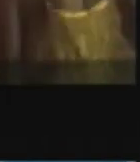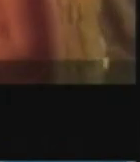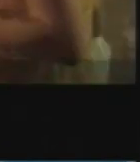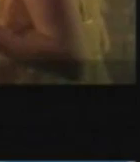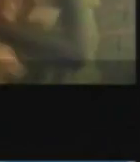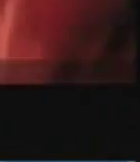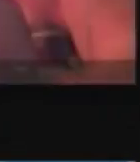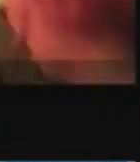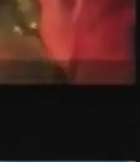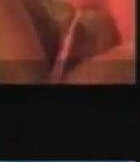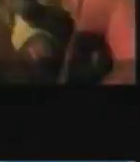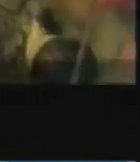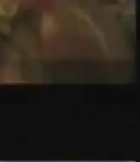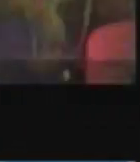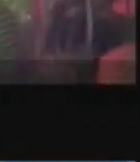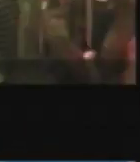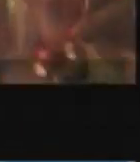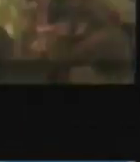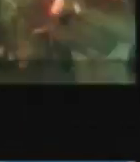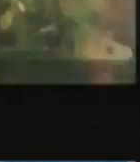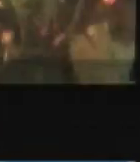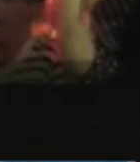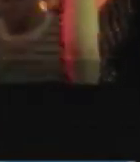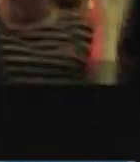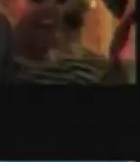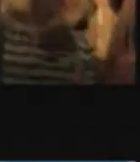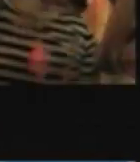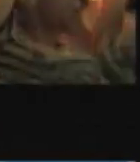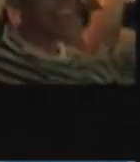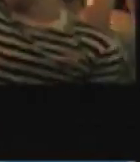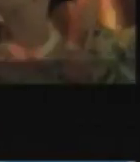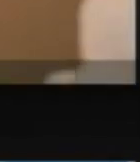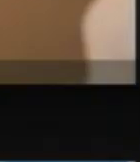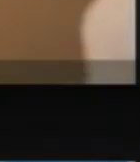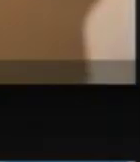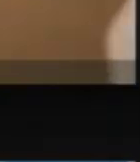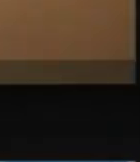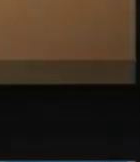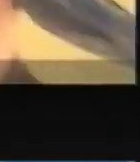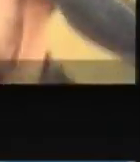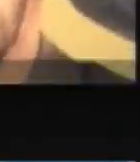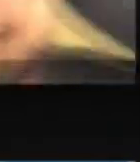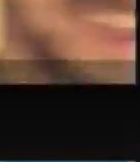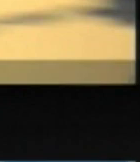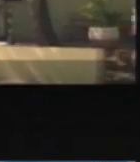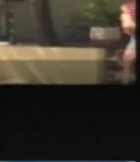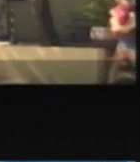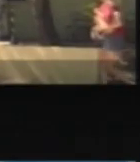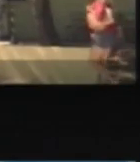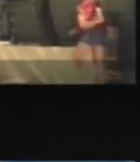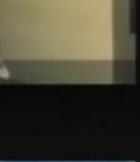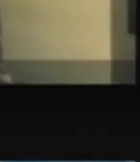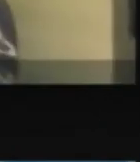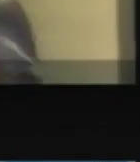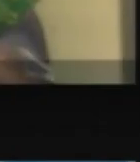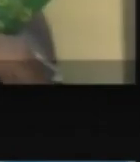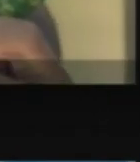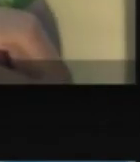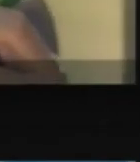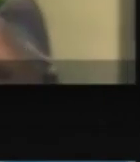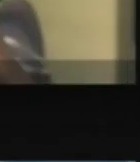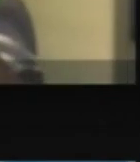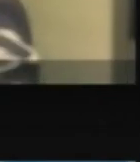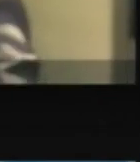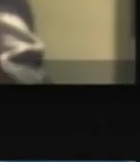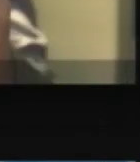quis festejar noite e dia. Foi à unidade de saúde. E garantiu minha folia. Fez o teste, o que faz todo sentido. Quanto às roupas, o importante